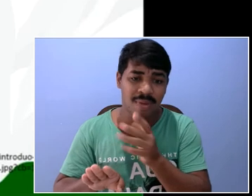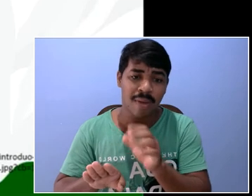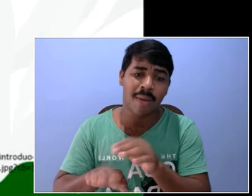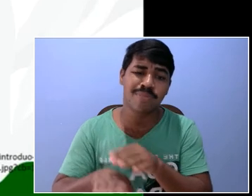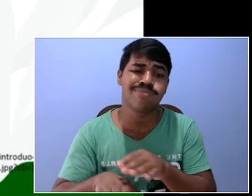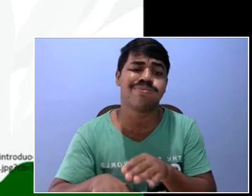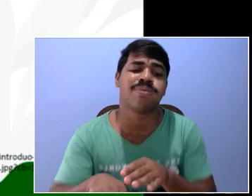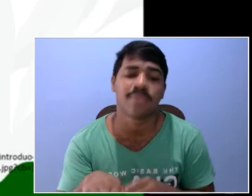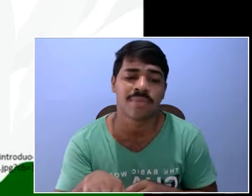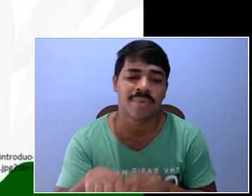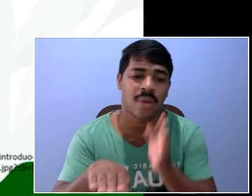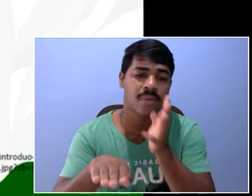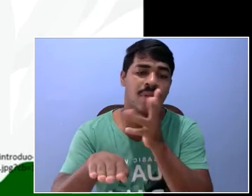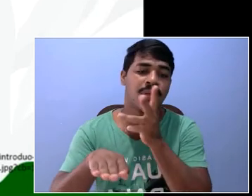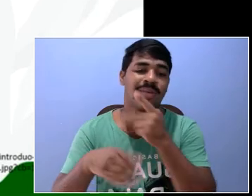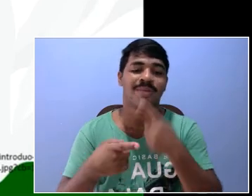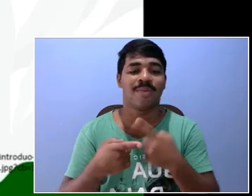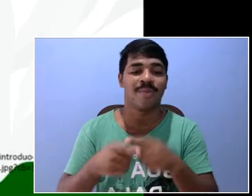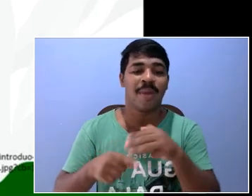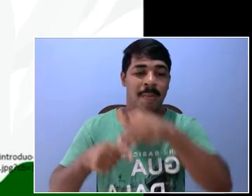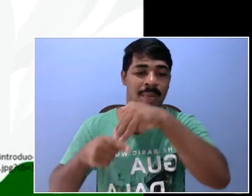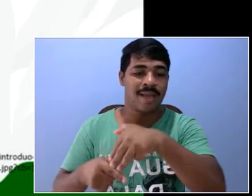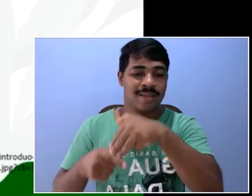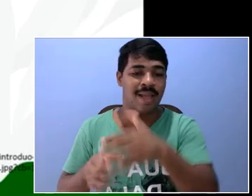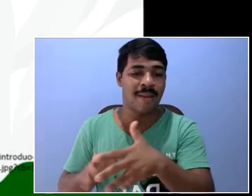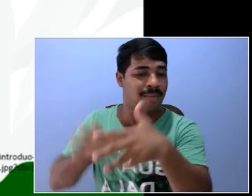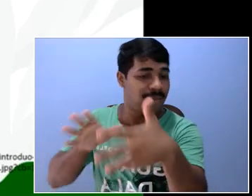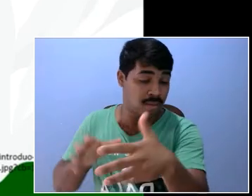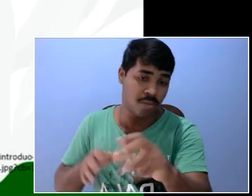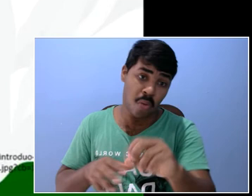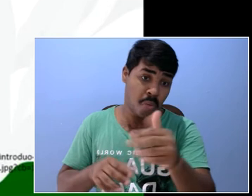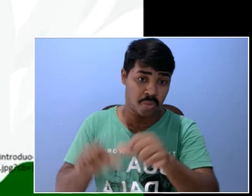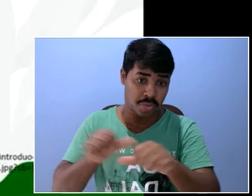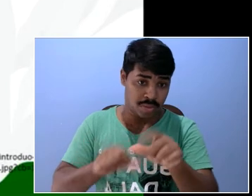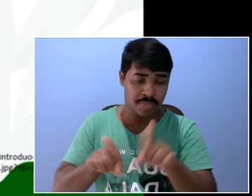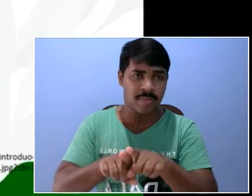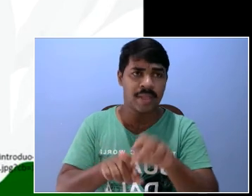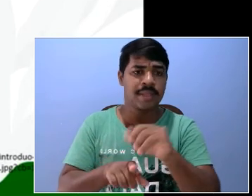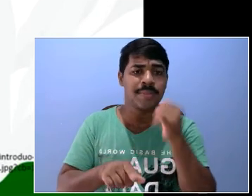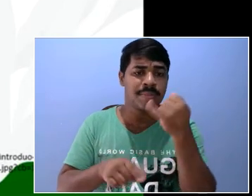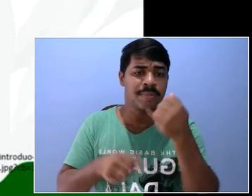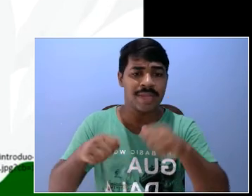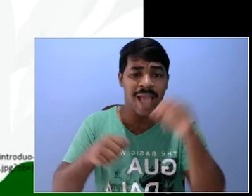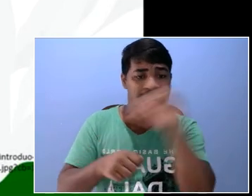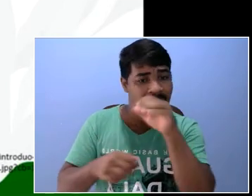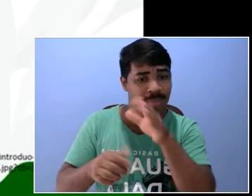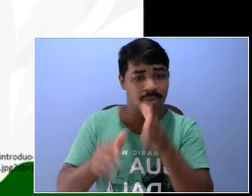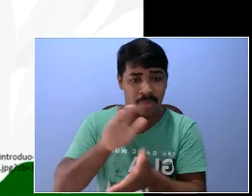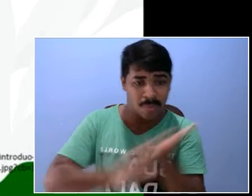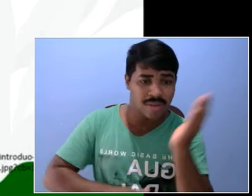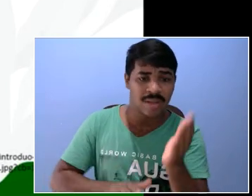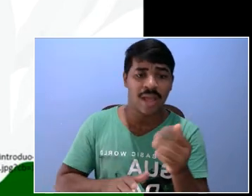ser depois devido à sua massa, tá? Por quê? Maior a massa, maior a tendência a permanecer em repouso, consequentemente, eu vou